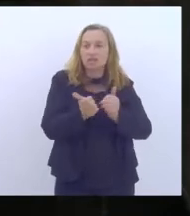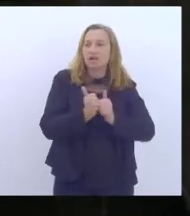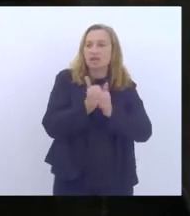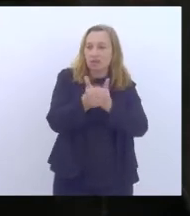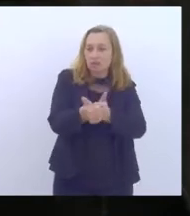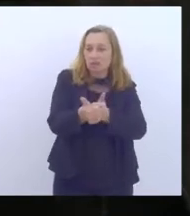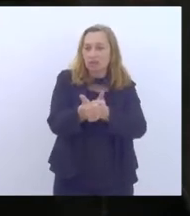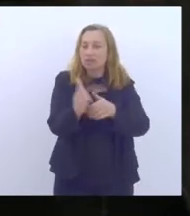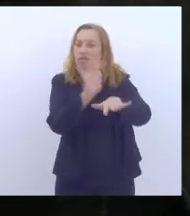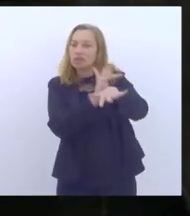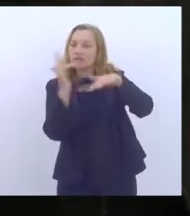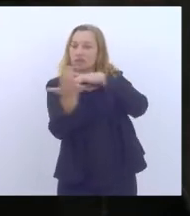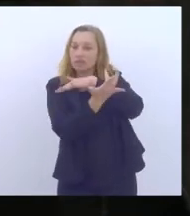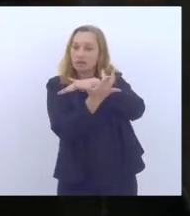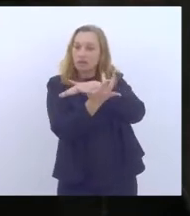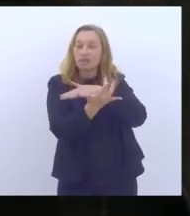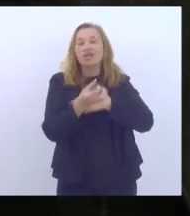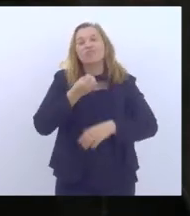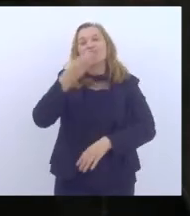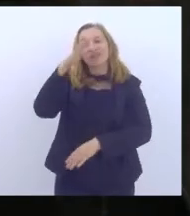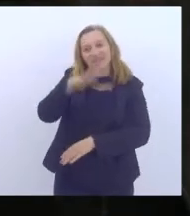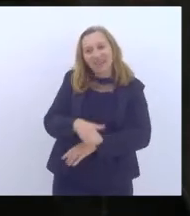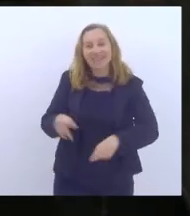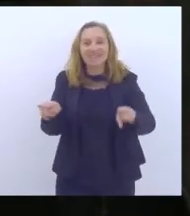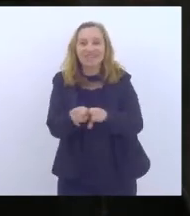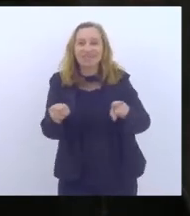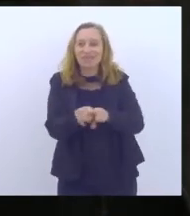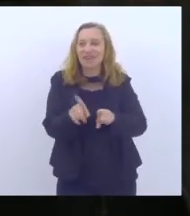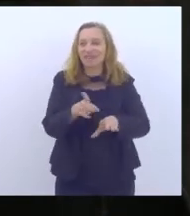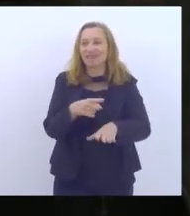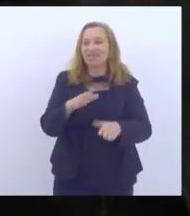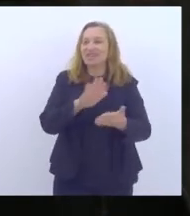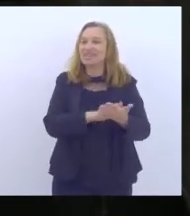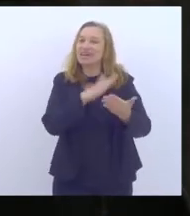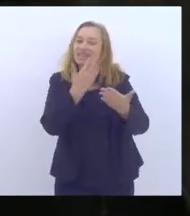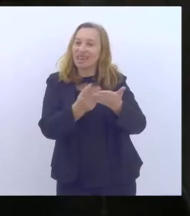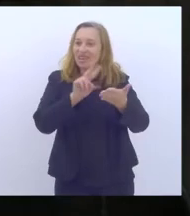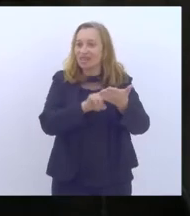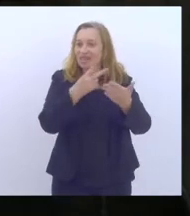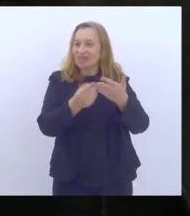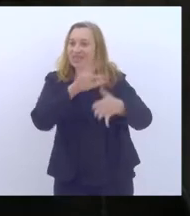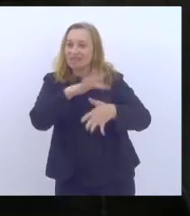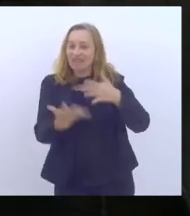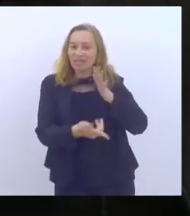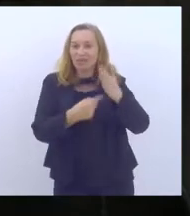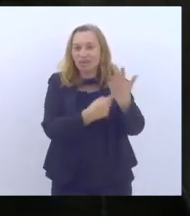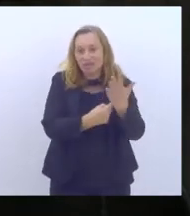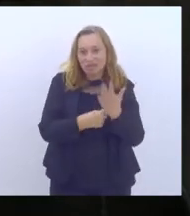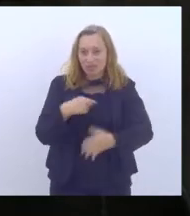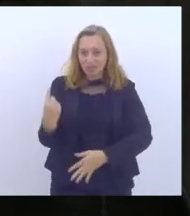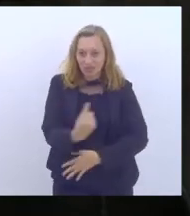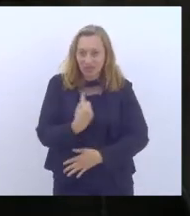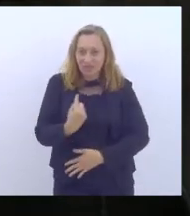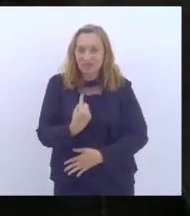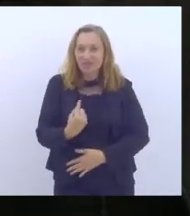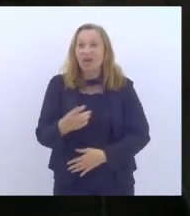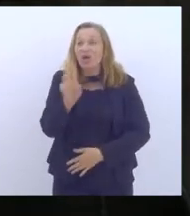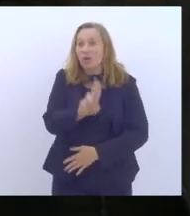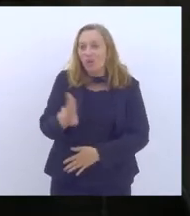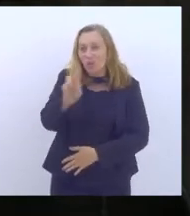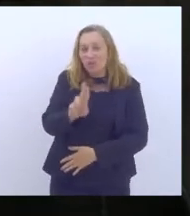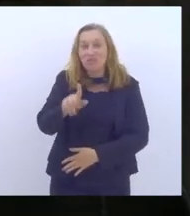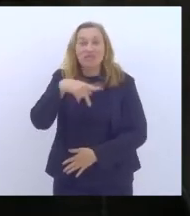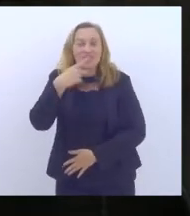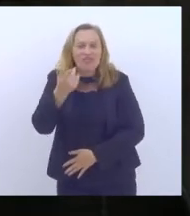acompanha nas nossas redes sociais e boa tarde também a nossa querida intérprete de libras que tanto nos ajuda faço